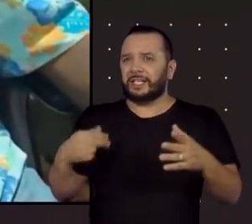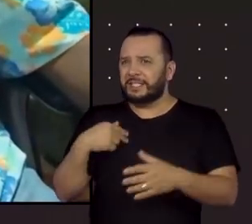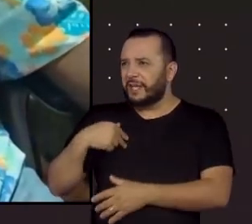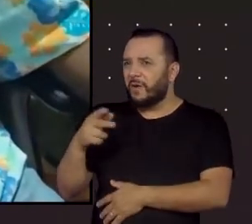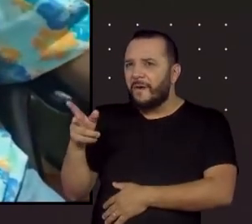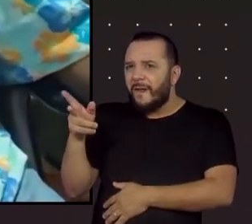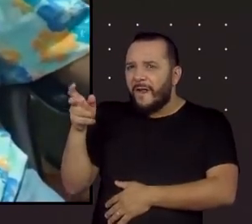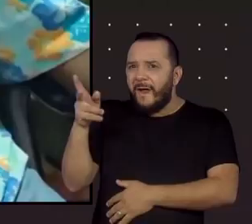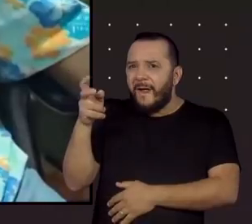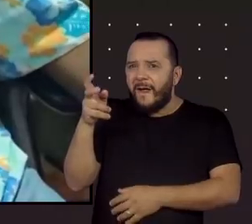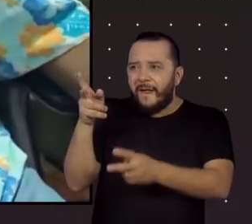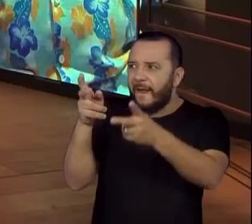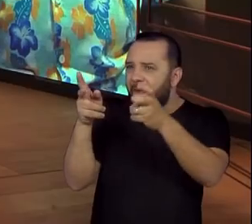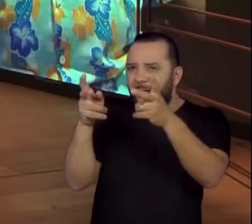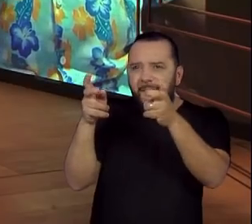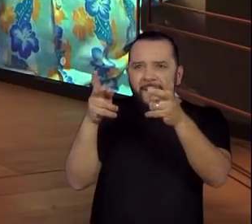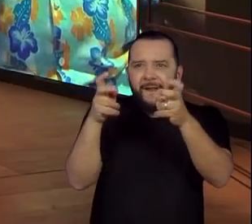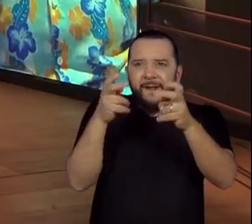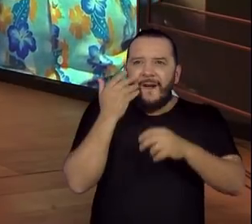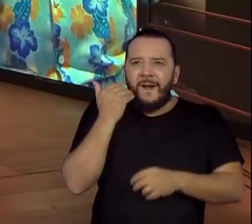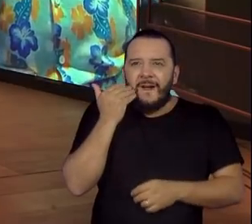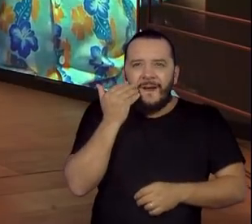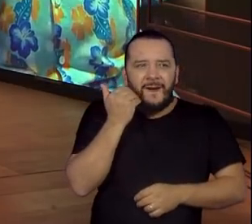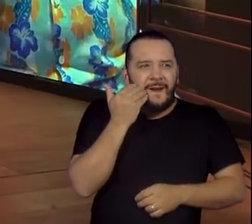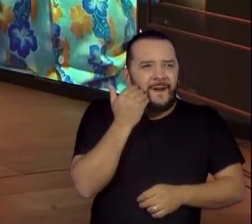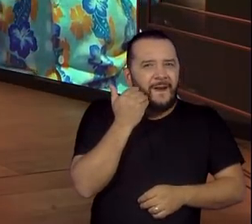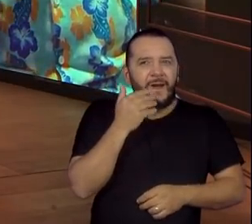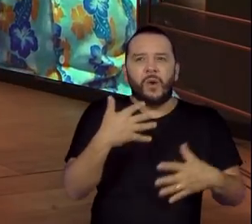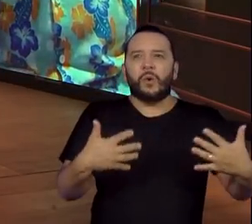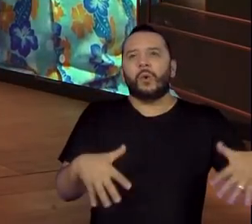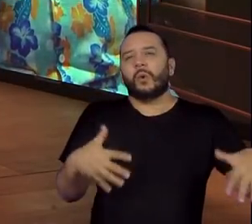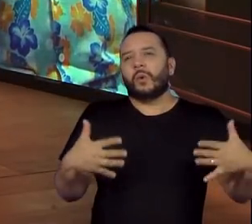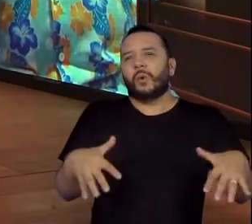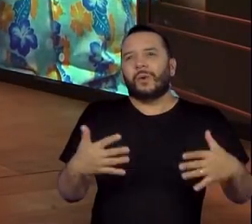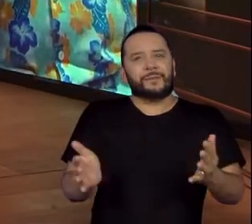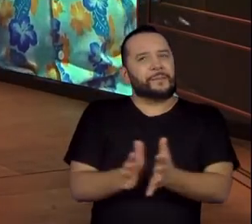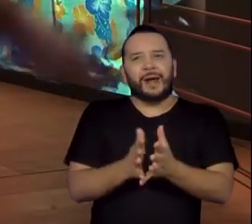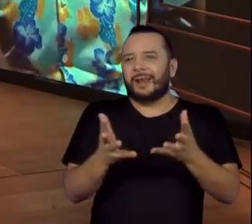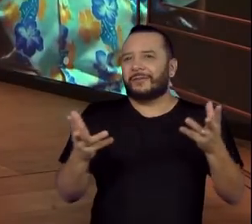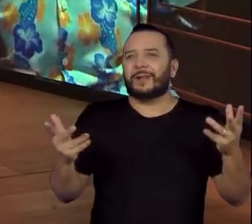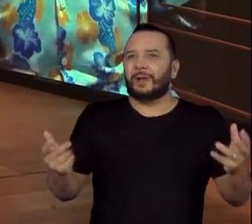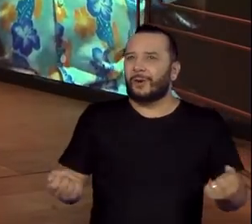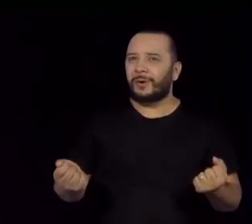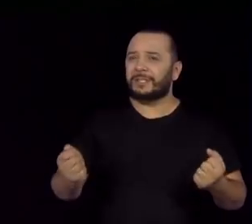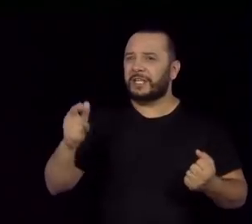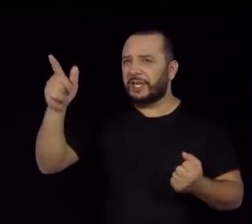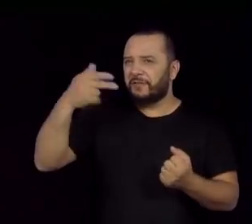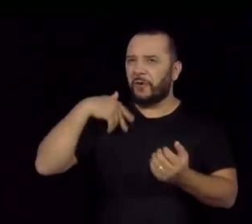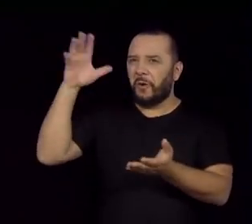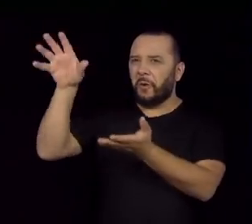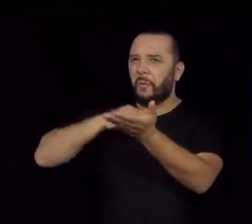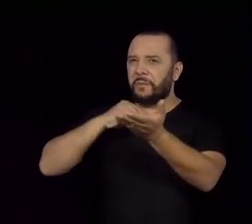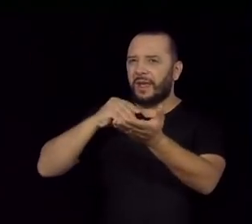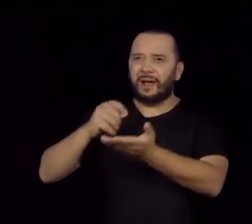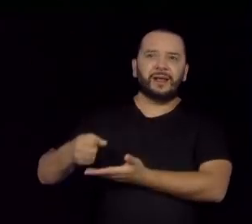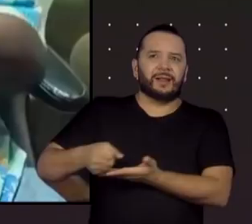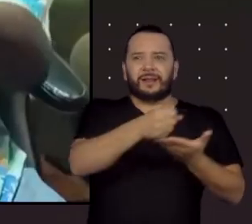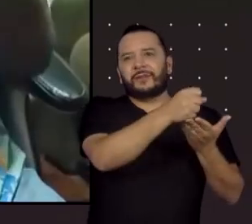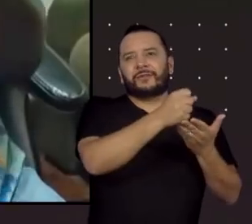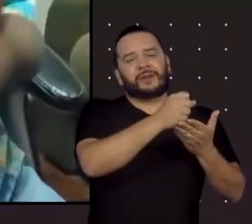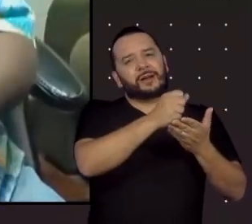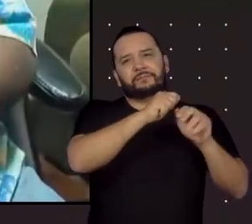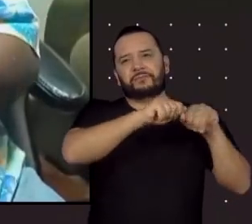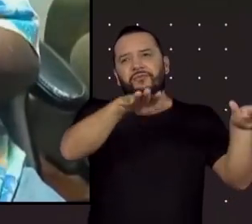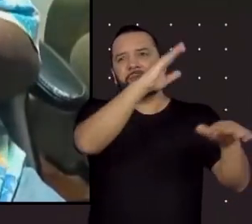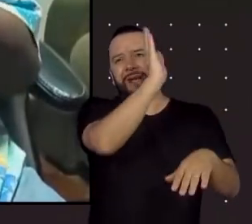atenção naquilo tudo. E eu dizia, puxa vida, que coisa maravilhosa. Eu vou levar isso para o Brasil, né? Mas aí tinha que estudar,